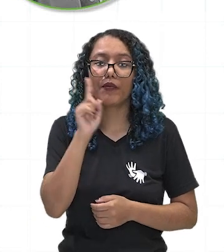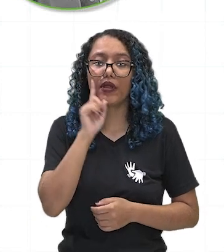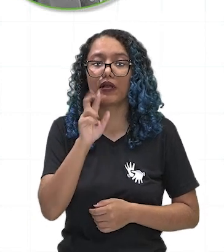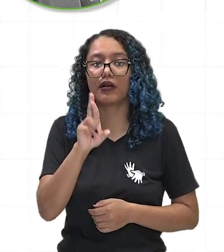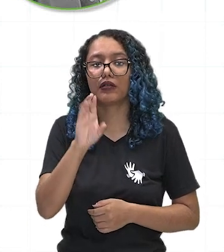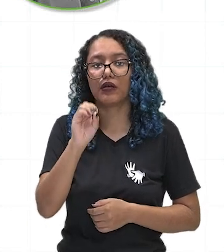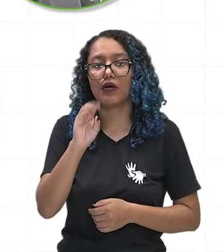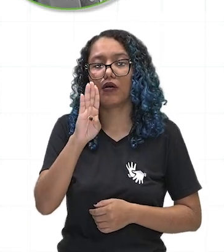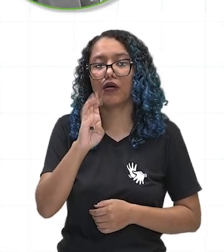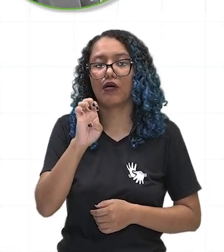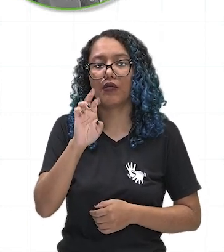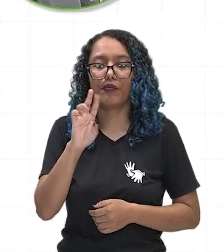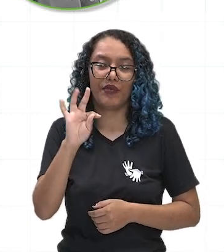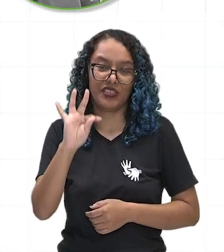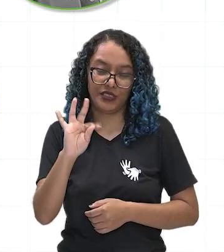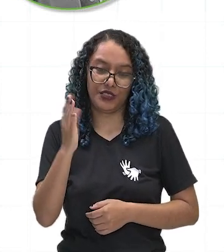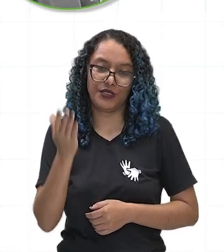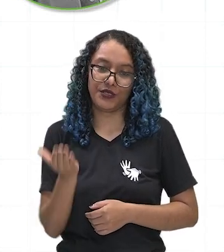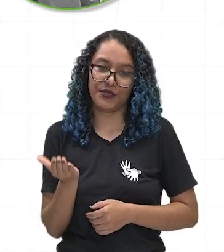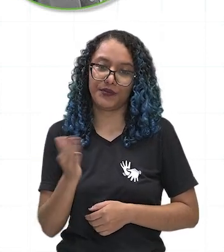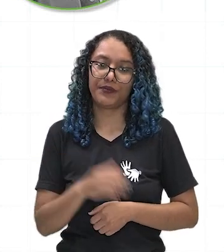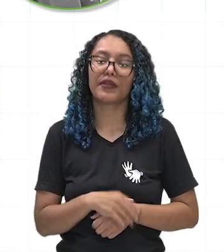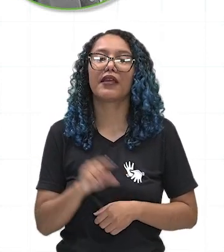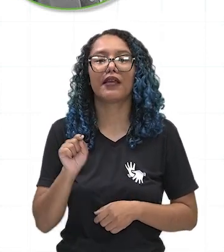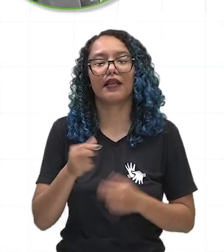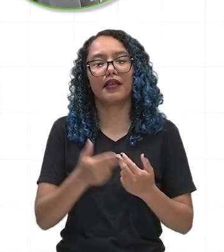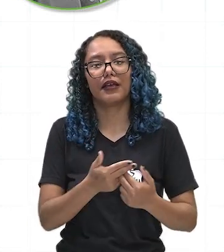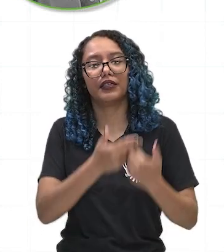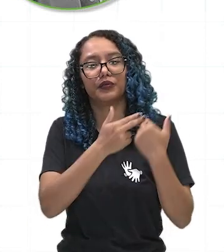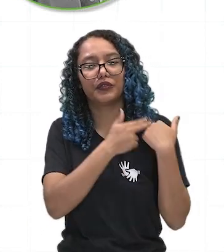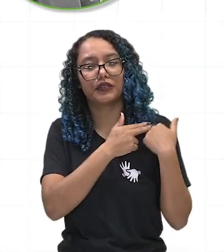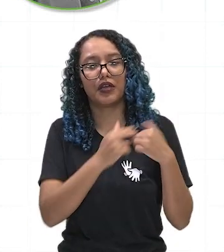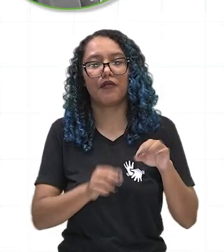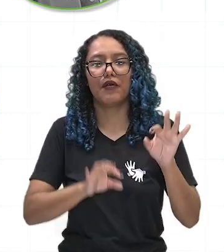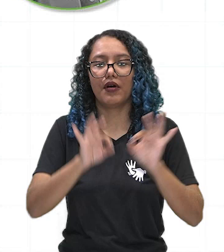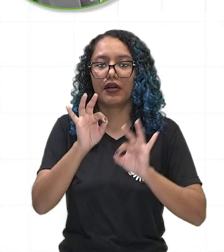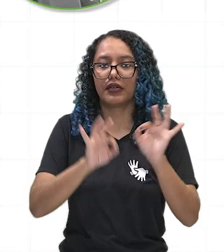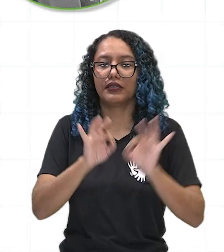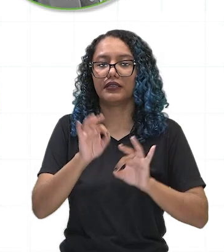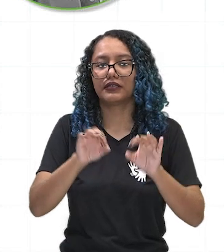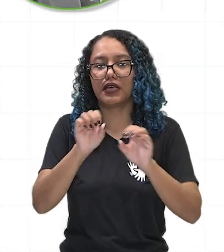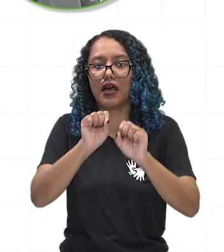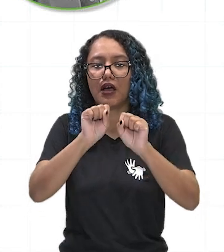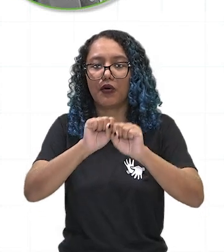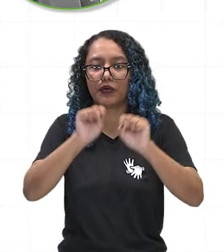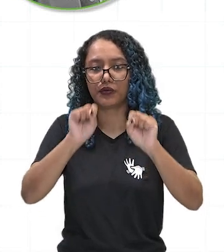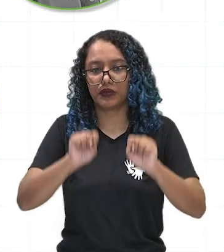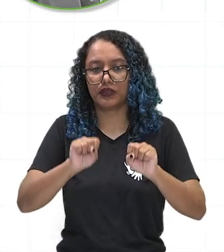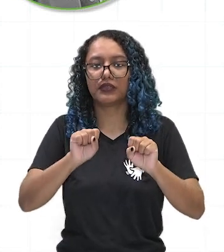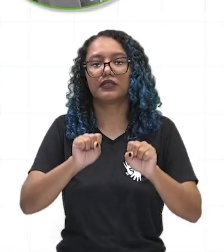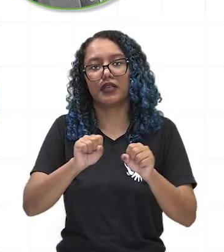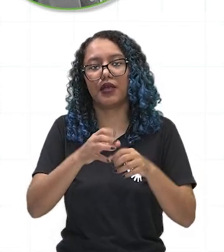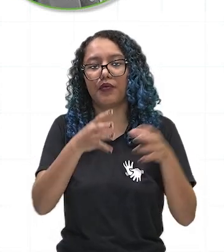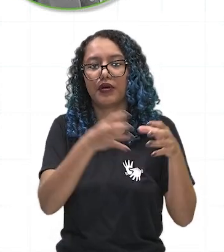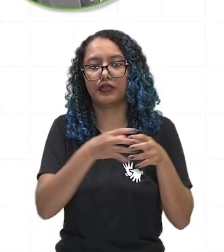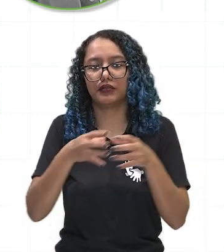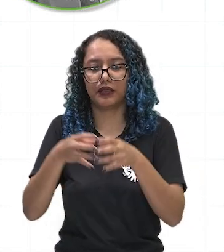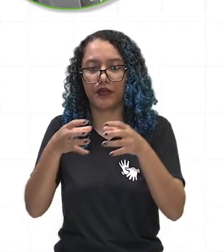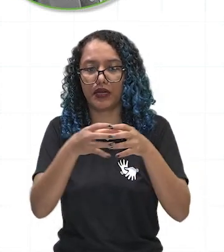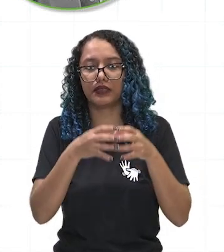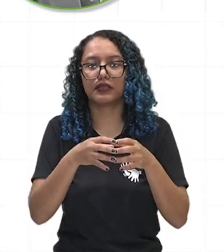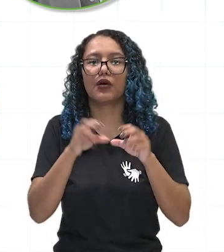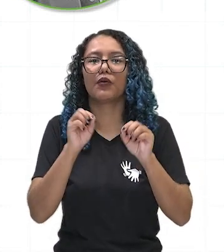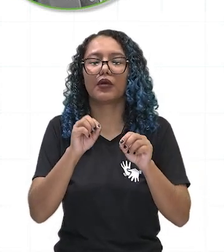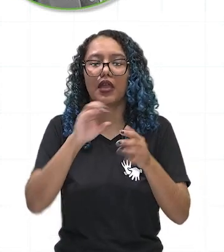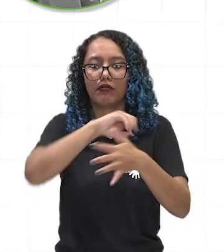Robert Harding Whittaker, ele foi o responsável pela elaboração do sistema de classificação em 5